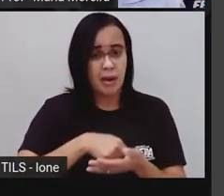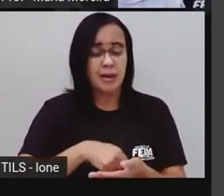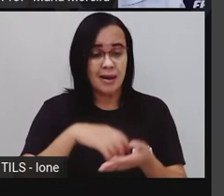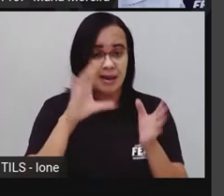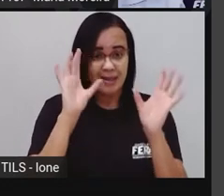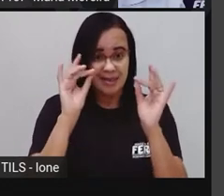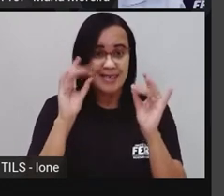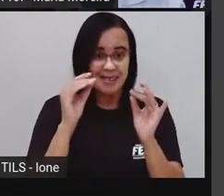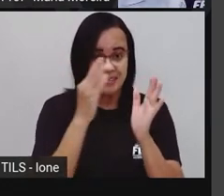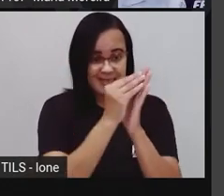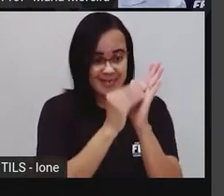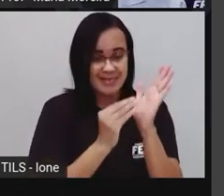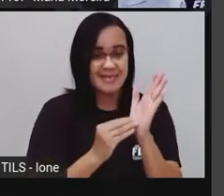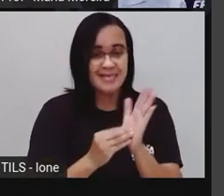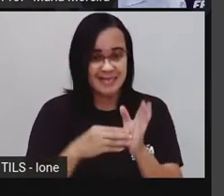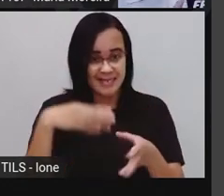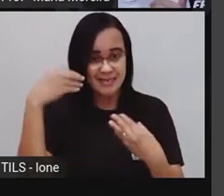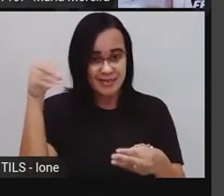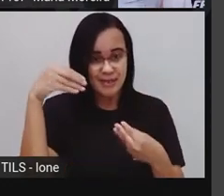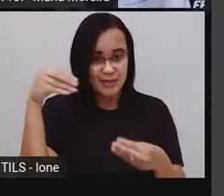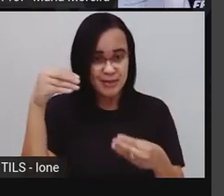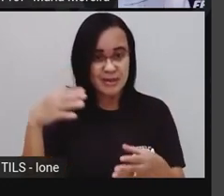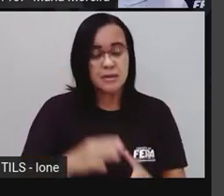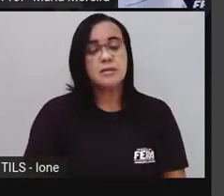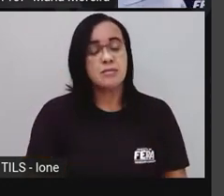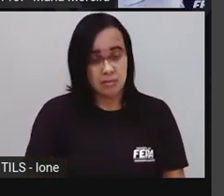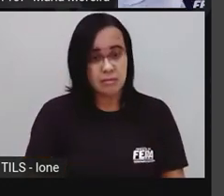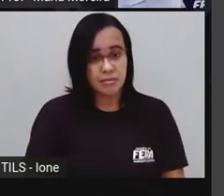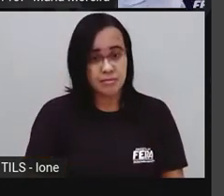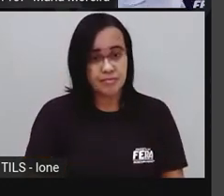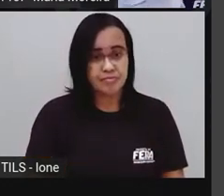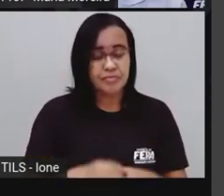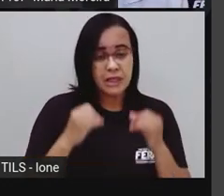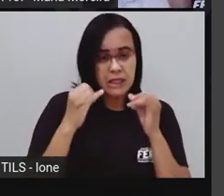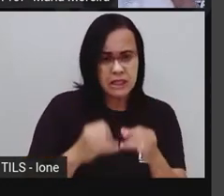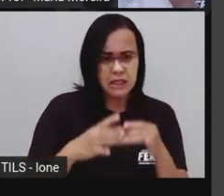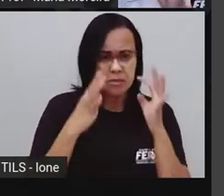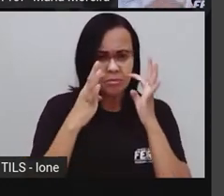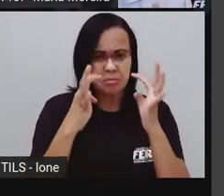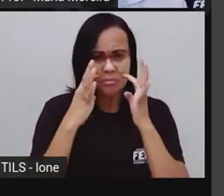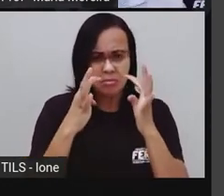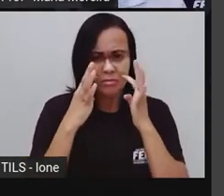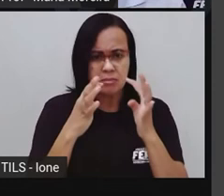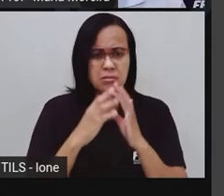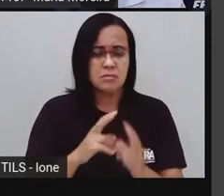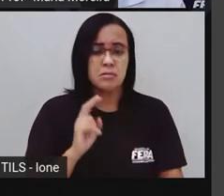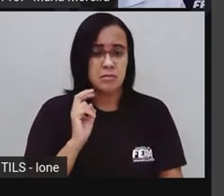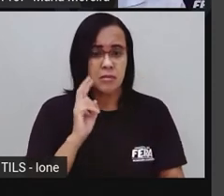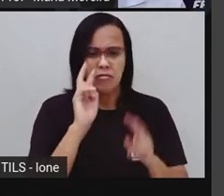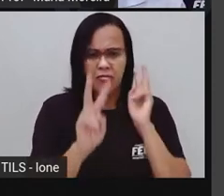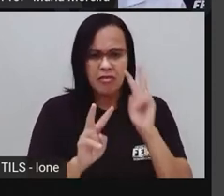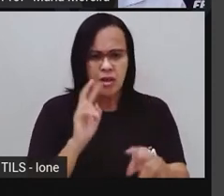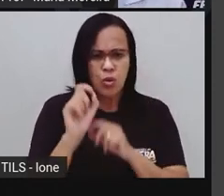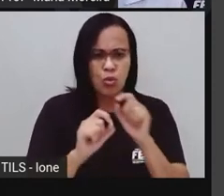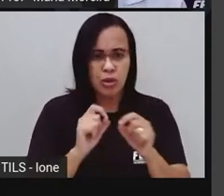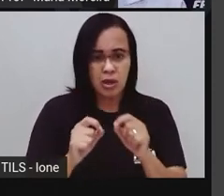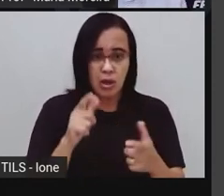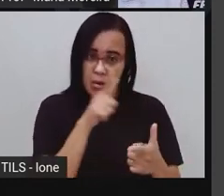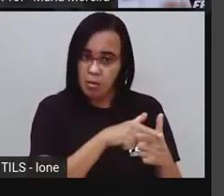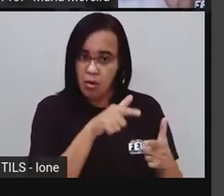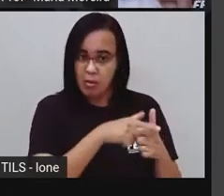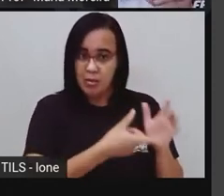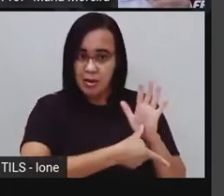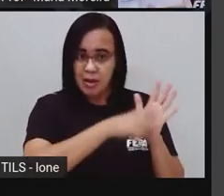você olhar né presta atenção eu tiver lembrando aí o outro problema tenha para resolver eu tinha lá todas as informações que eram importantes